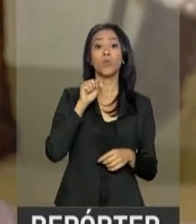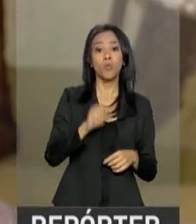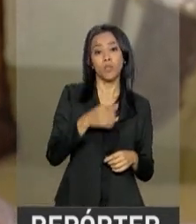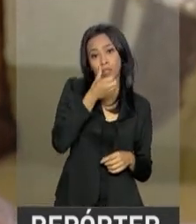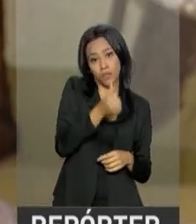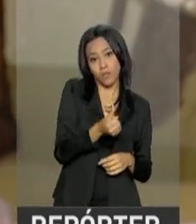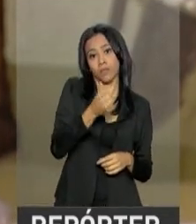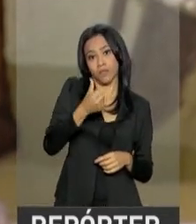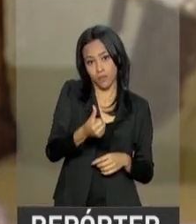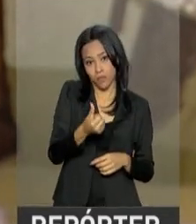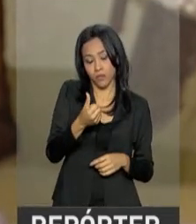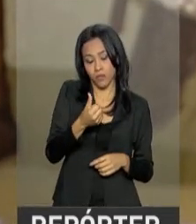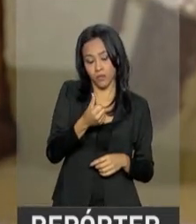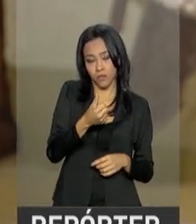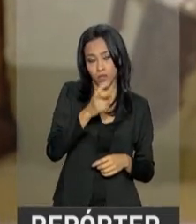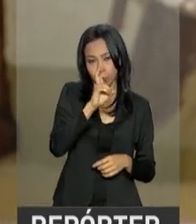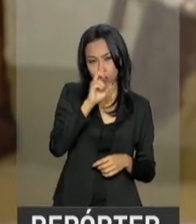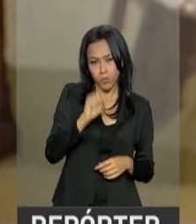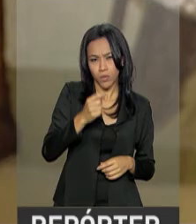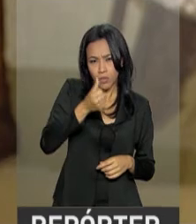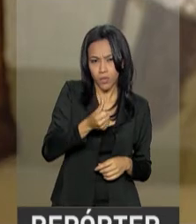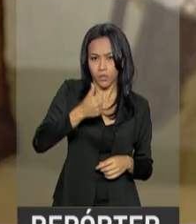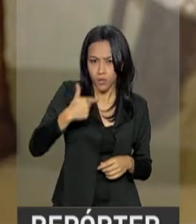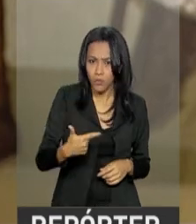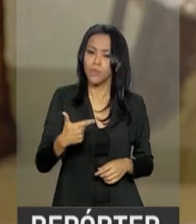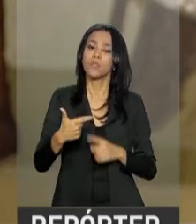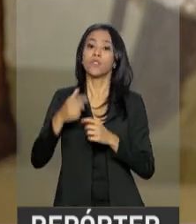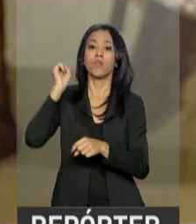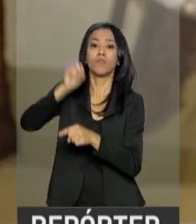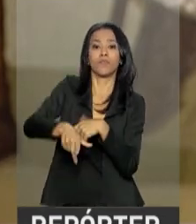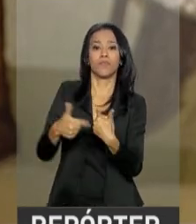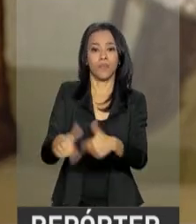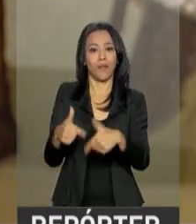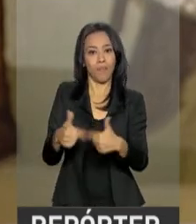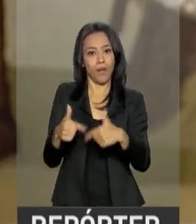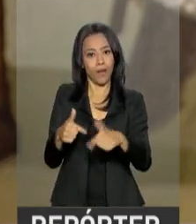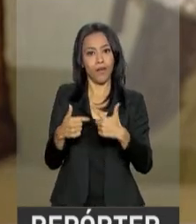5.762 admissões, com saldo de mais de 2.500 vagas de emprego.